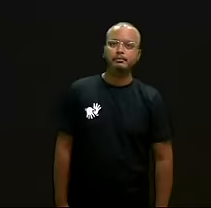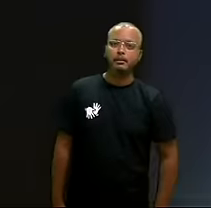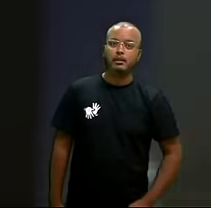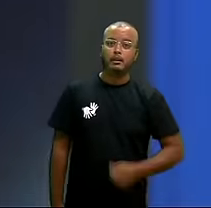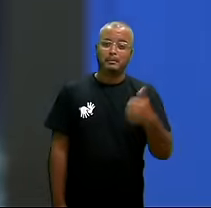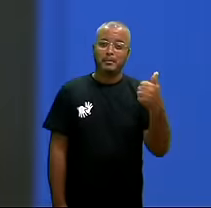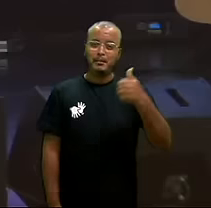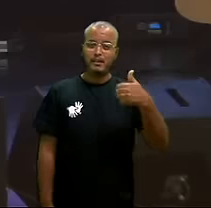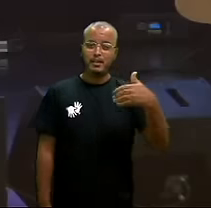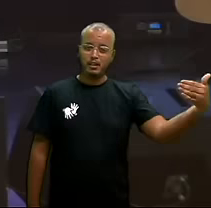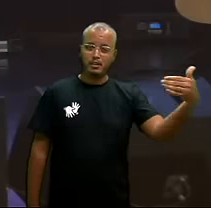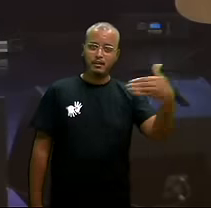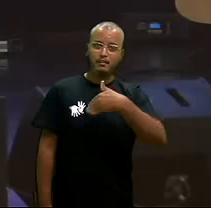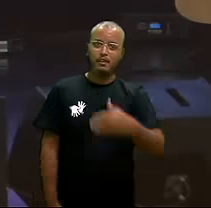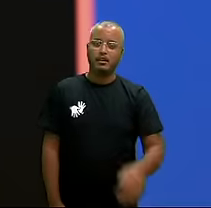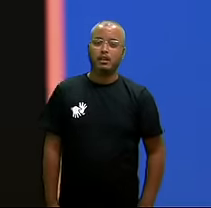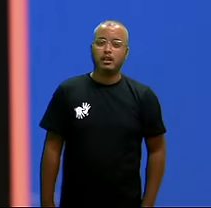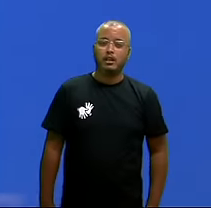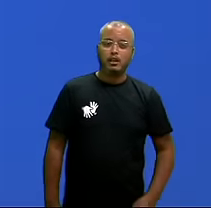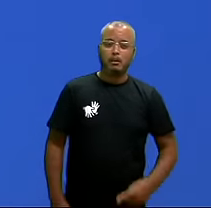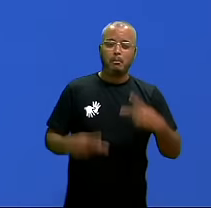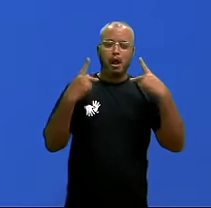Brasil, ele...